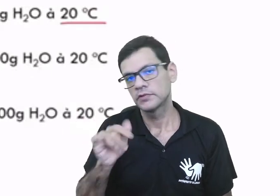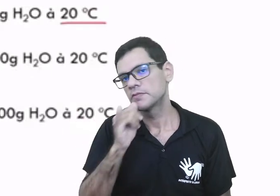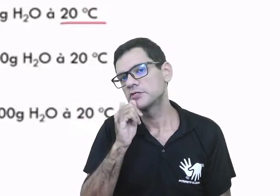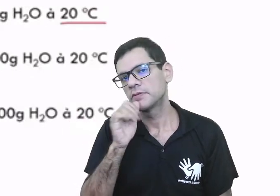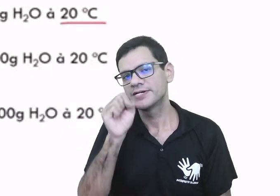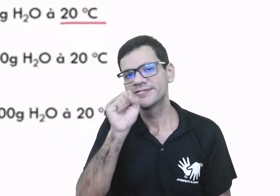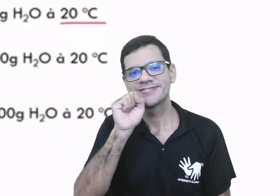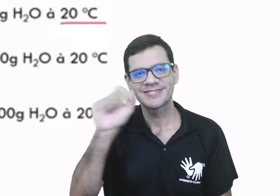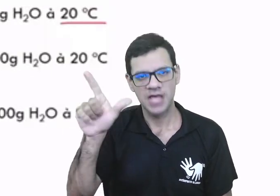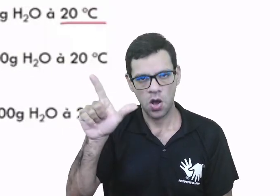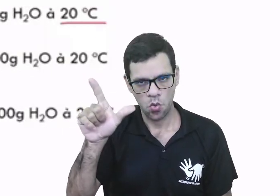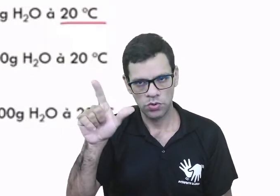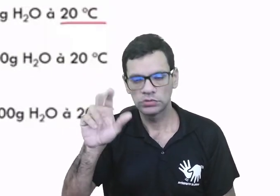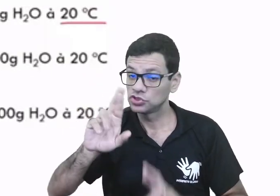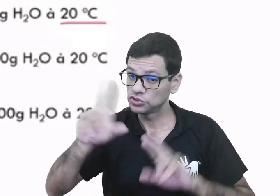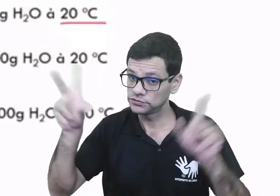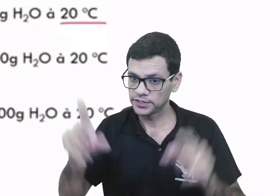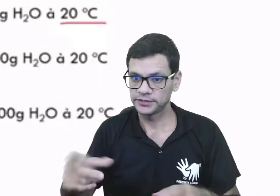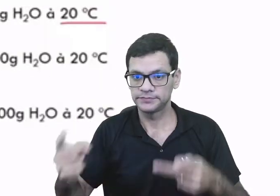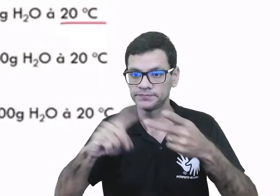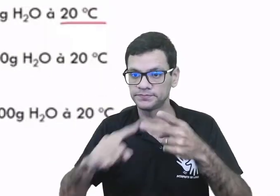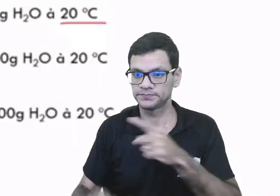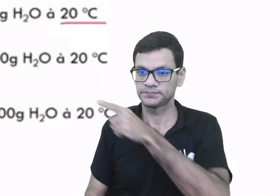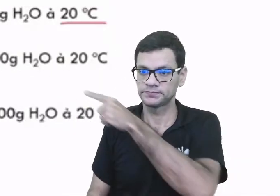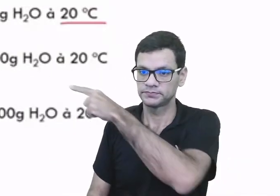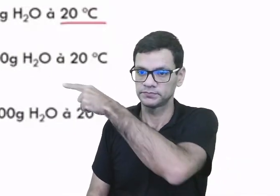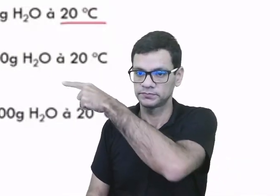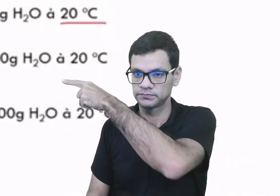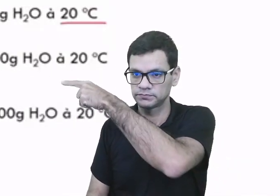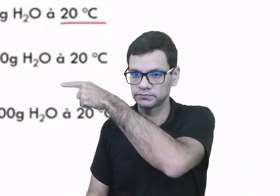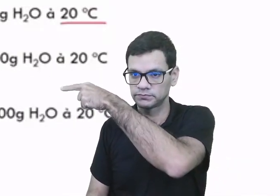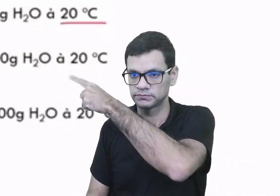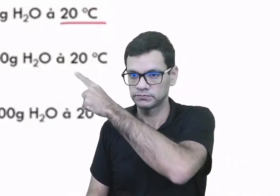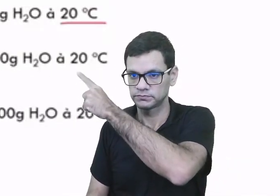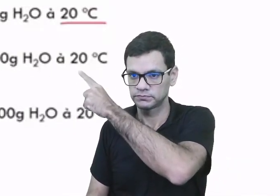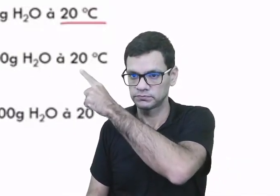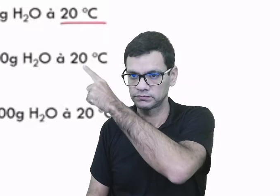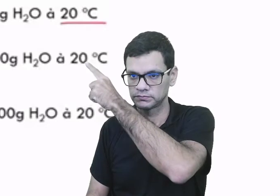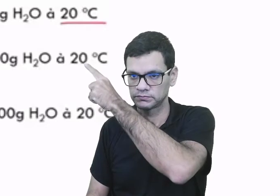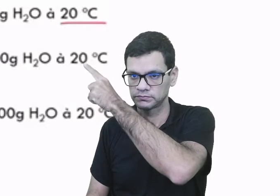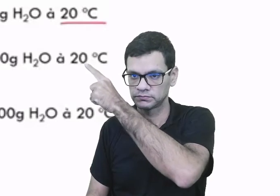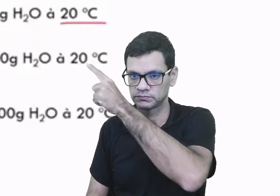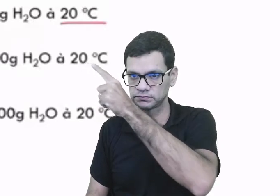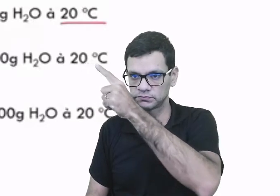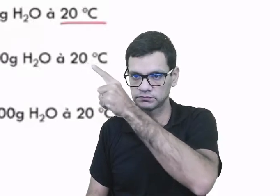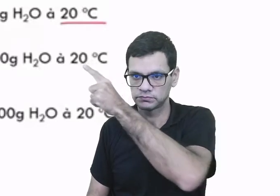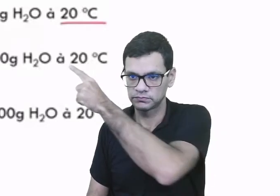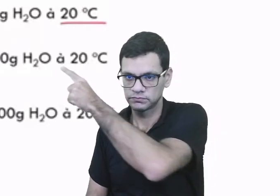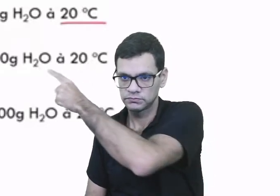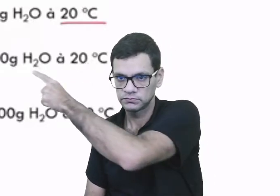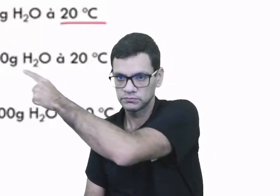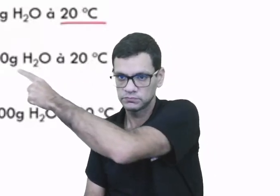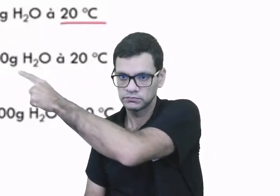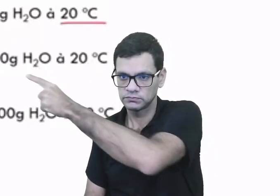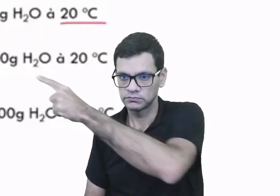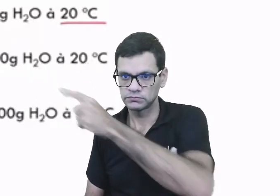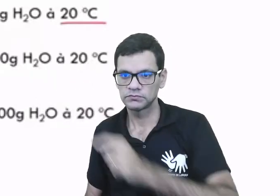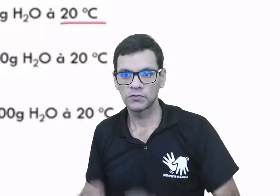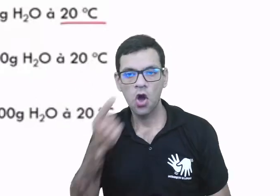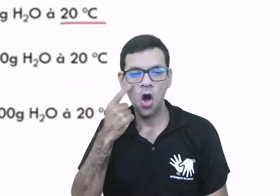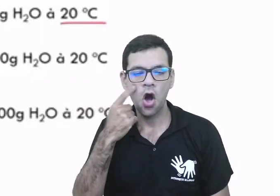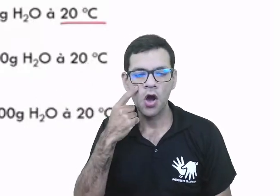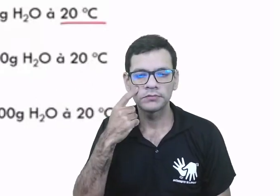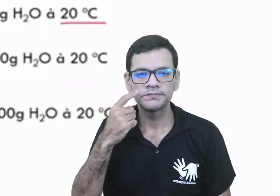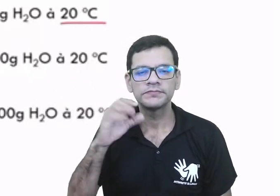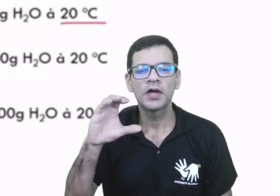tem um exemplo do sulfato de cálcio. O sulfato de cálcio, olha só que pouquinho, 0,2